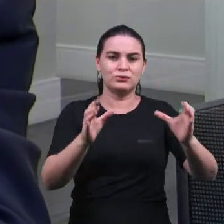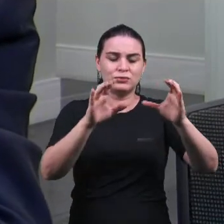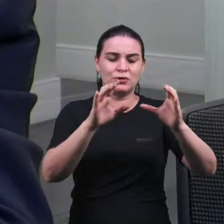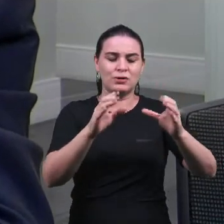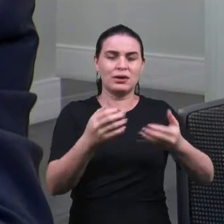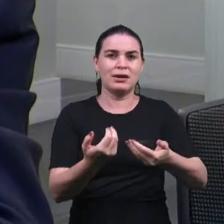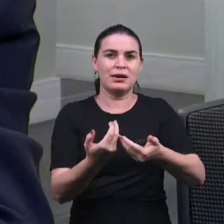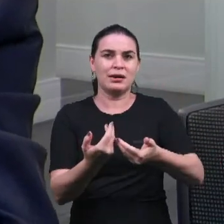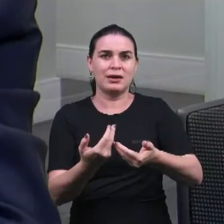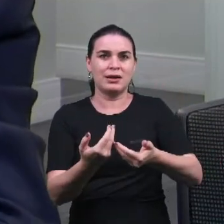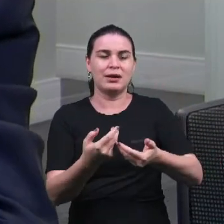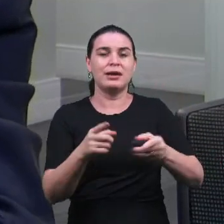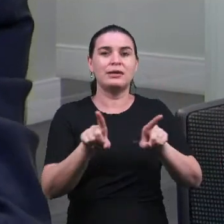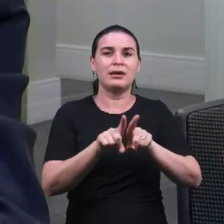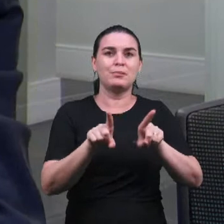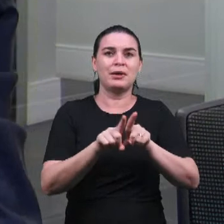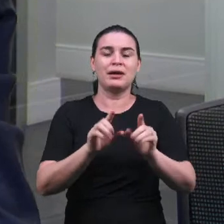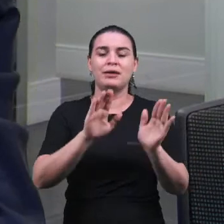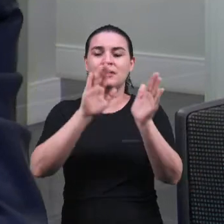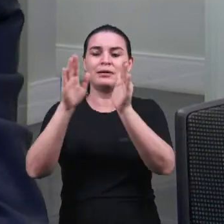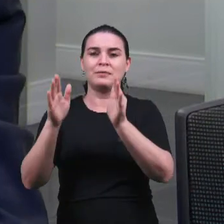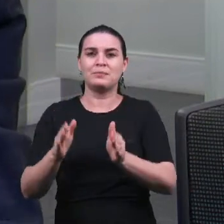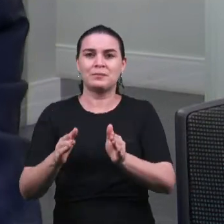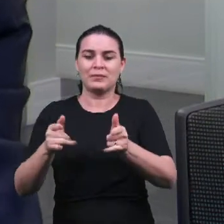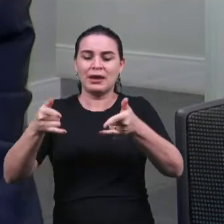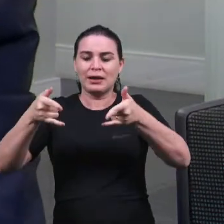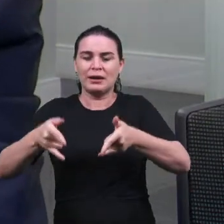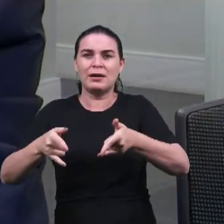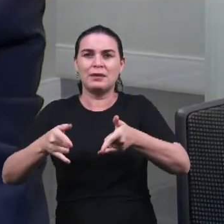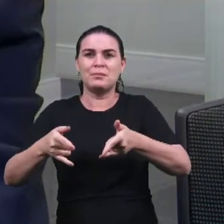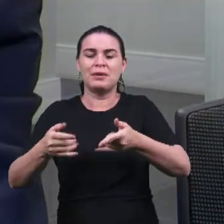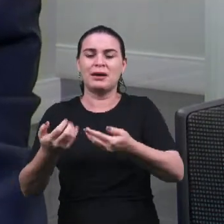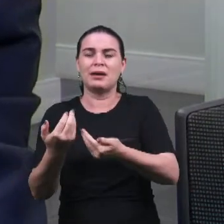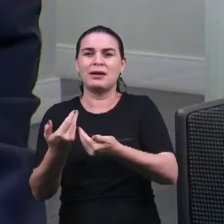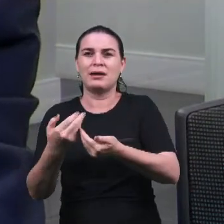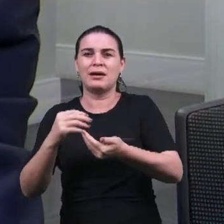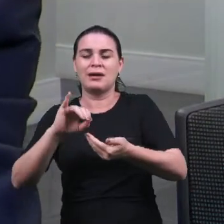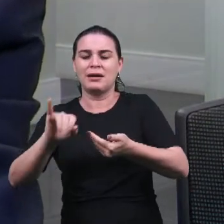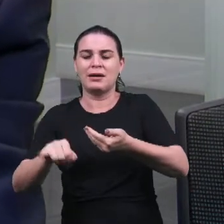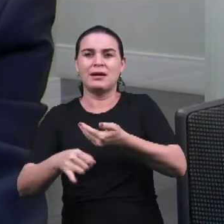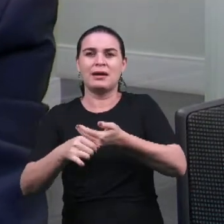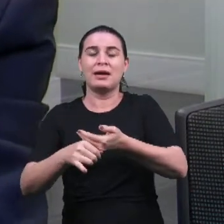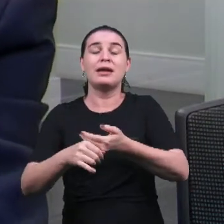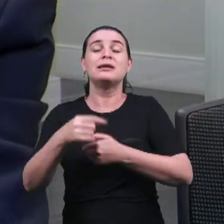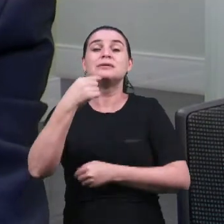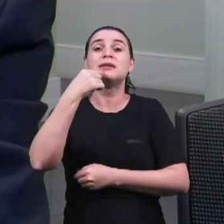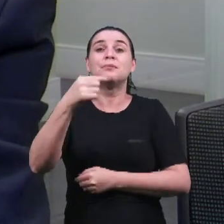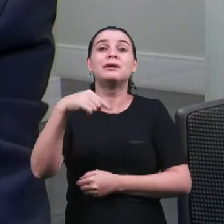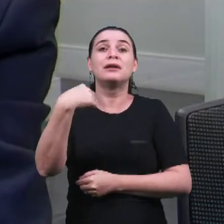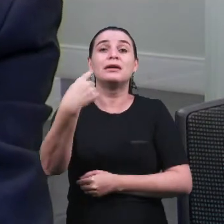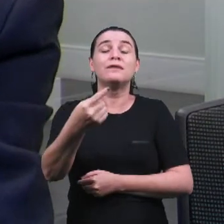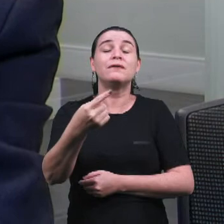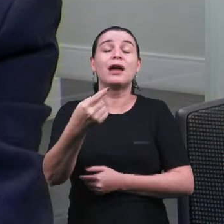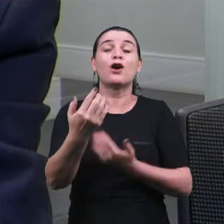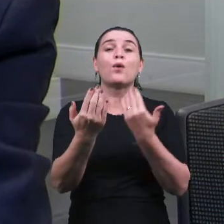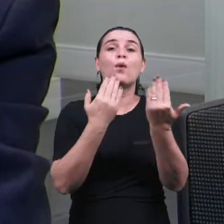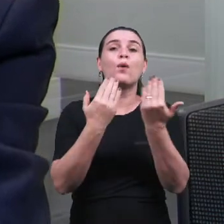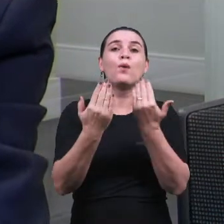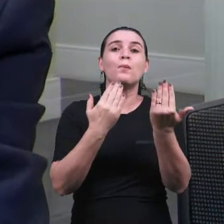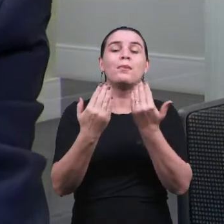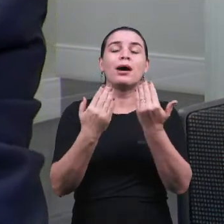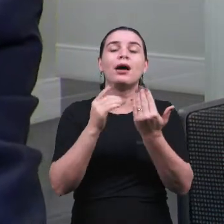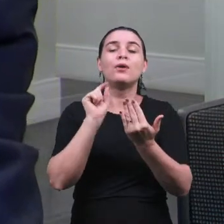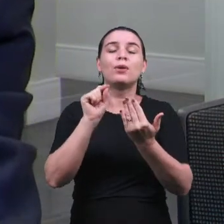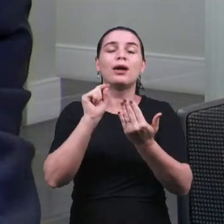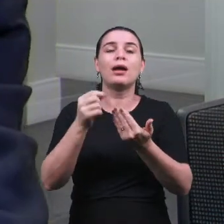e a candeia debaixo da cama. Ela fez uma aplicação espiritual. E na semana que vem ela compara a candeia à montanha, como uma cidade